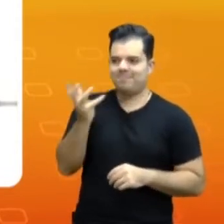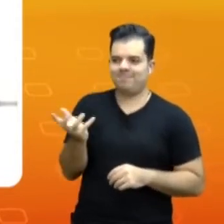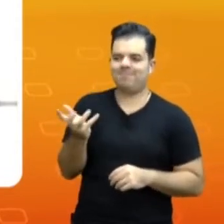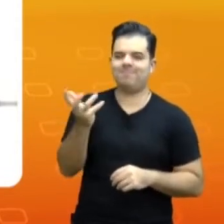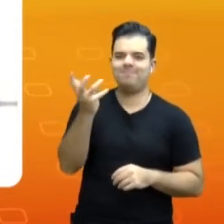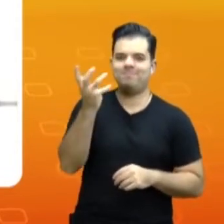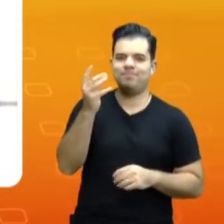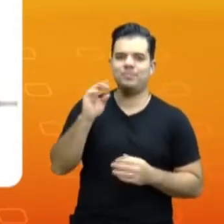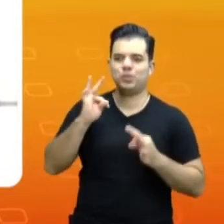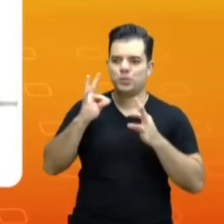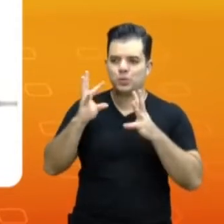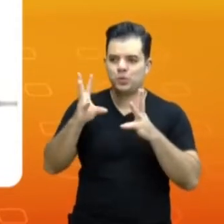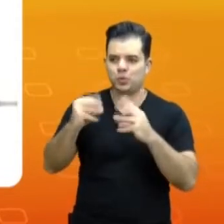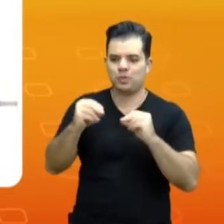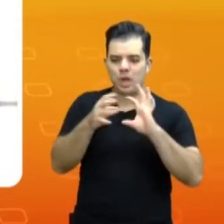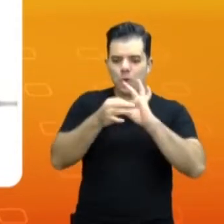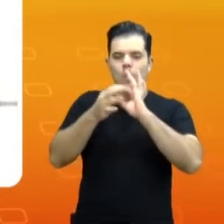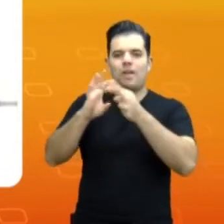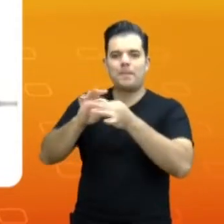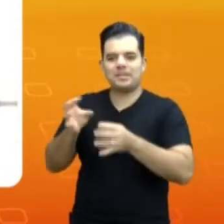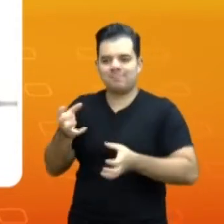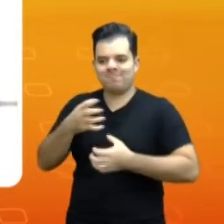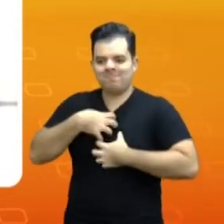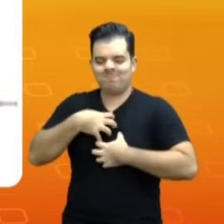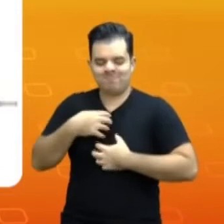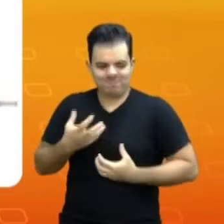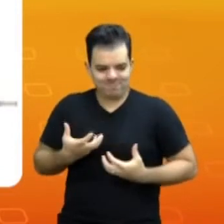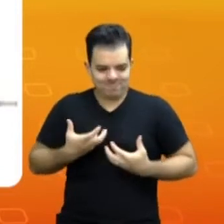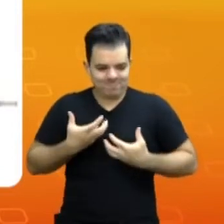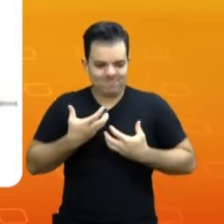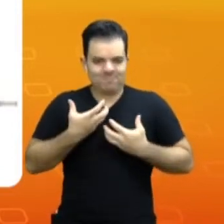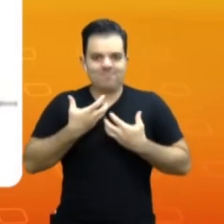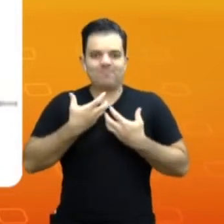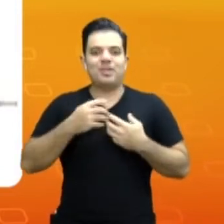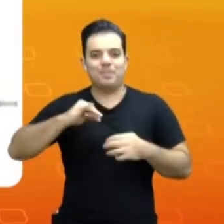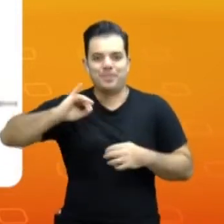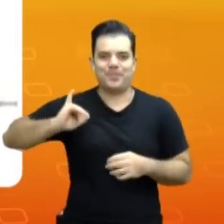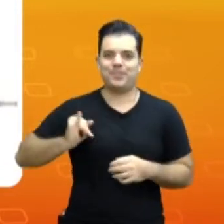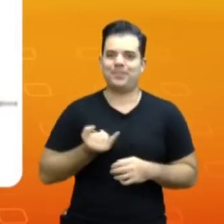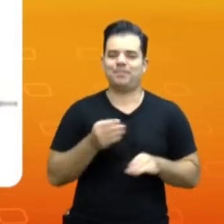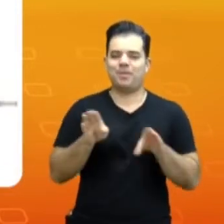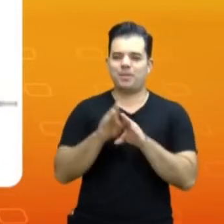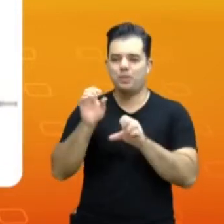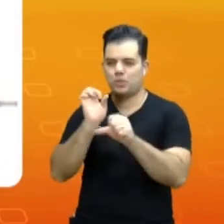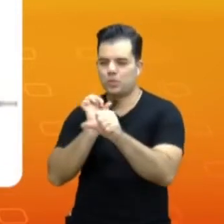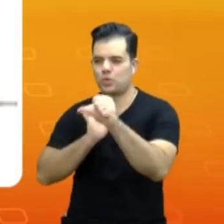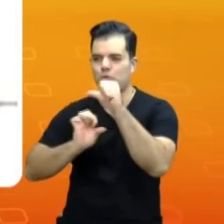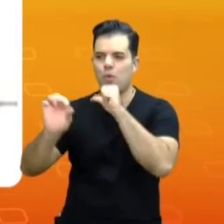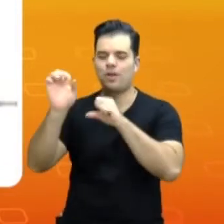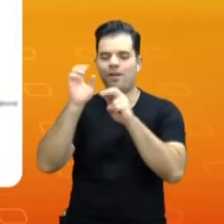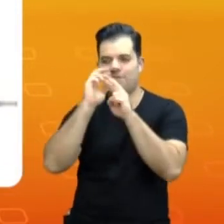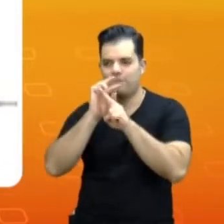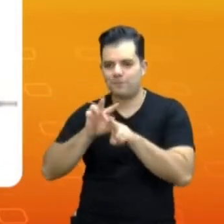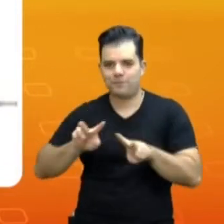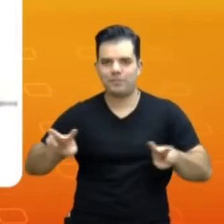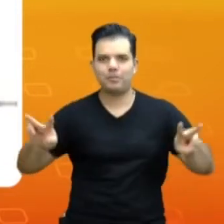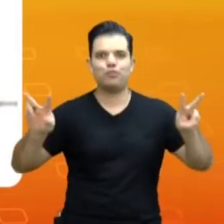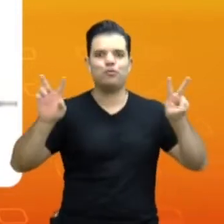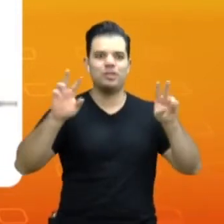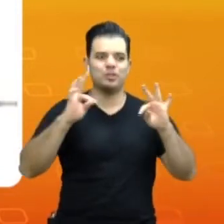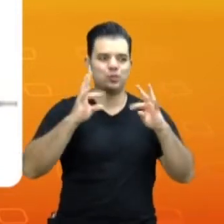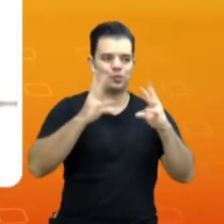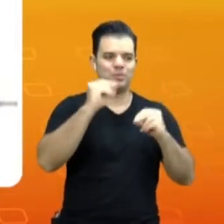exatamente de você trazer todo o clima olímpico do local, e é uma oportunidade de você, né, mudar um pouco o visual para